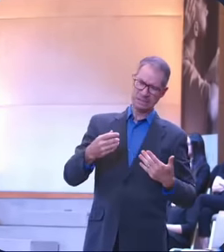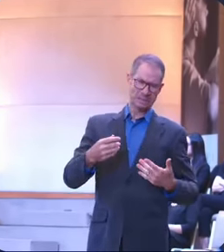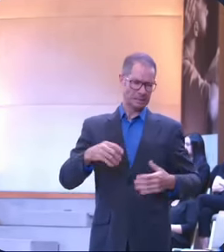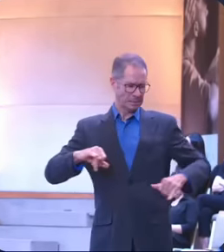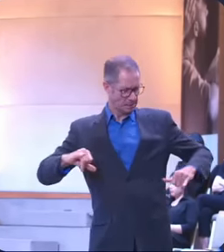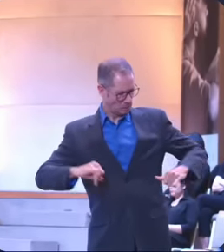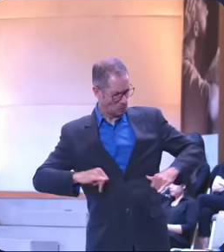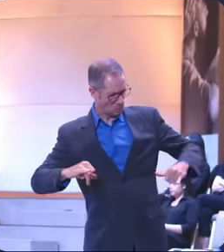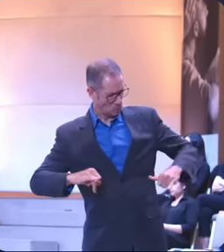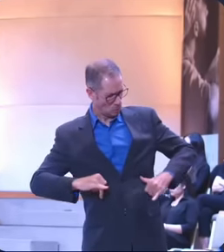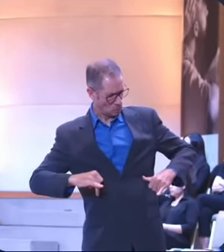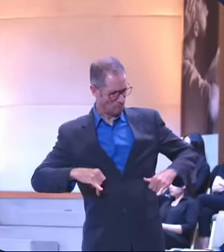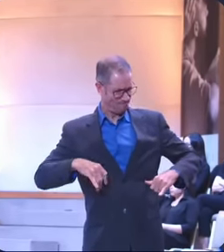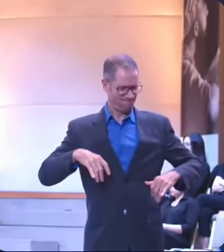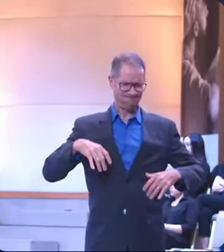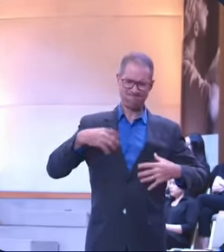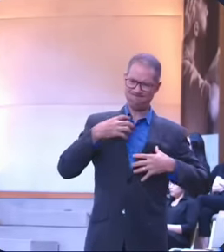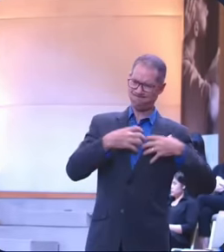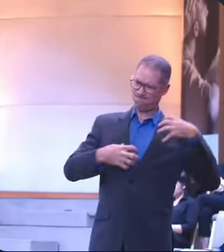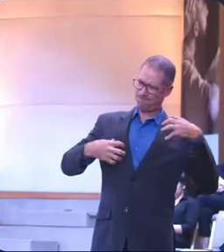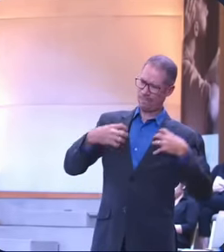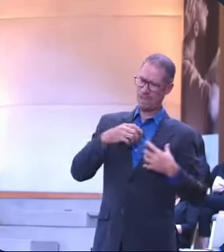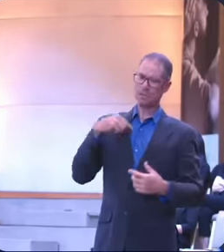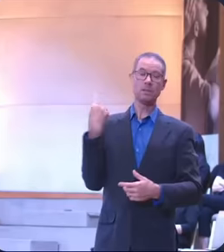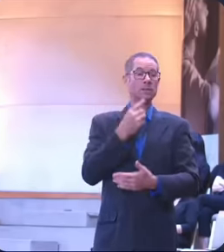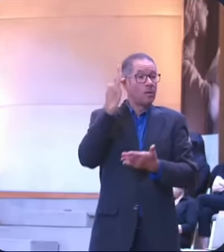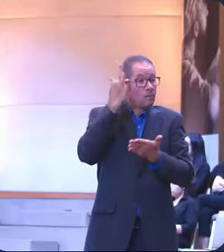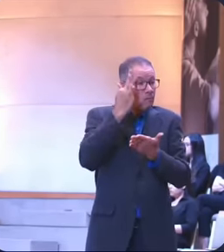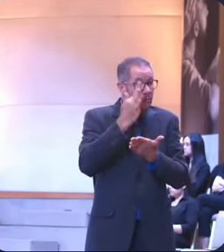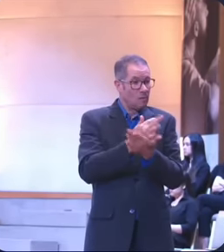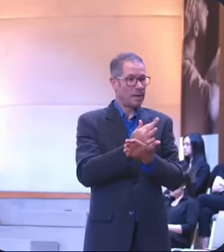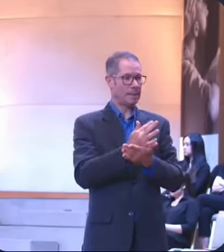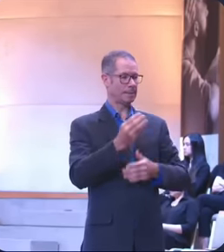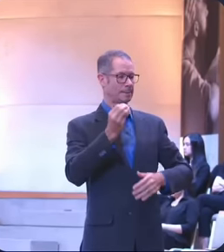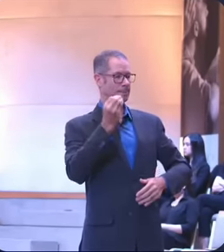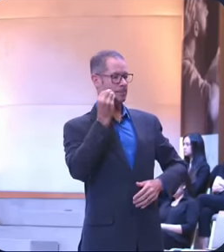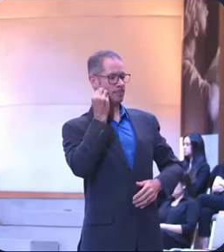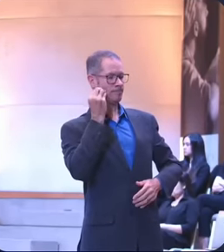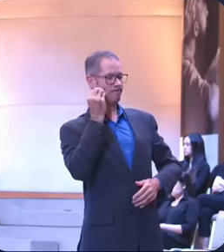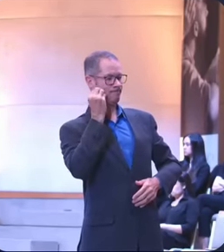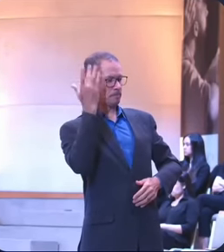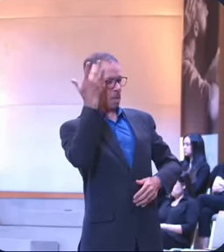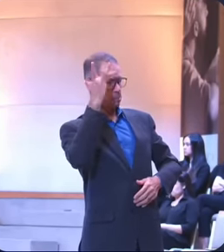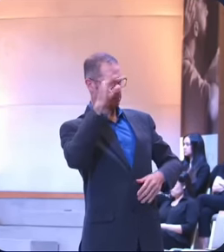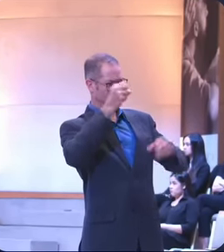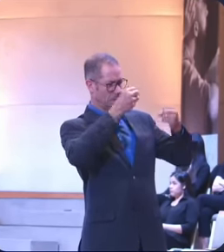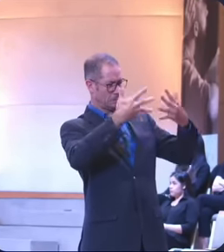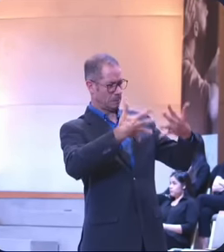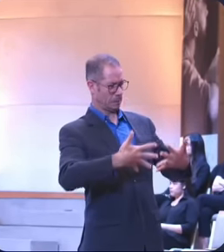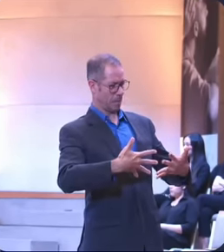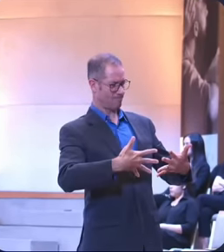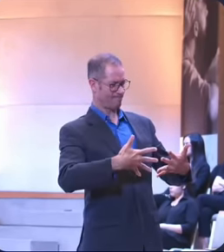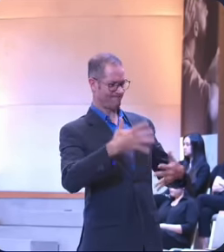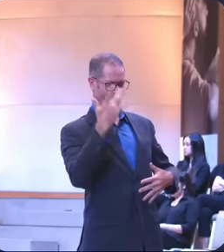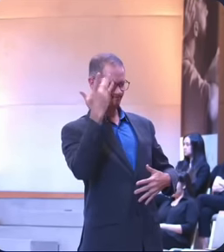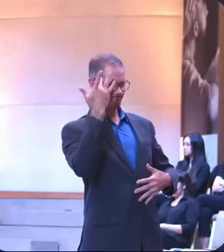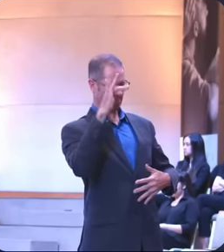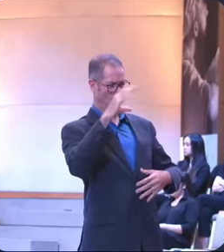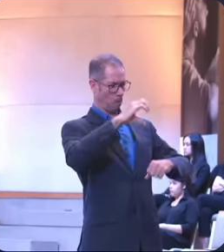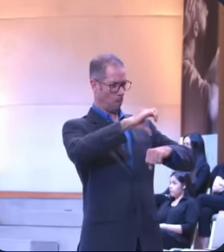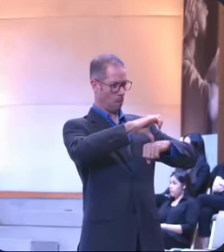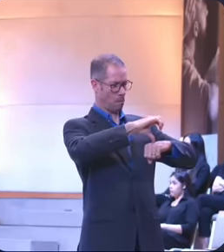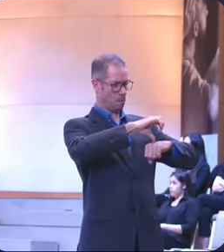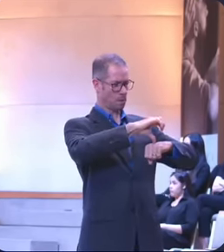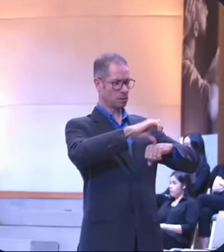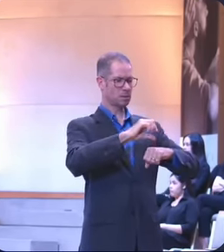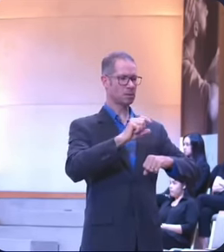provações, onde a nossa fé está sendo testada e a gente não sabe explicar porquê nem como. Se